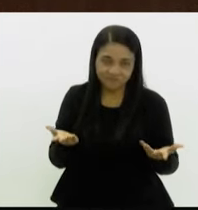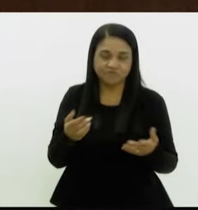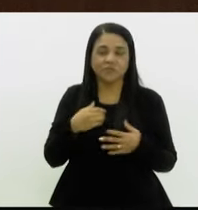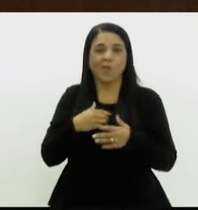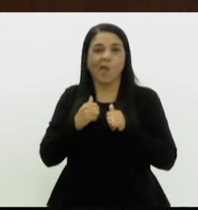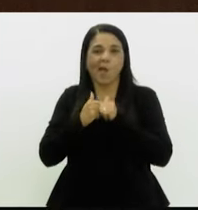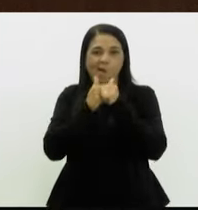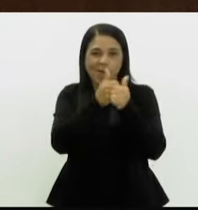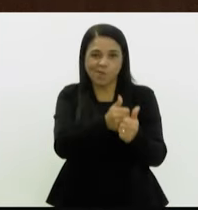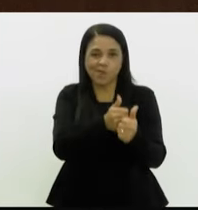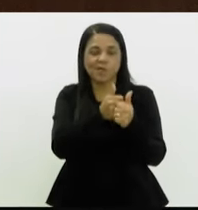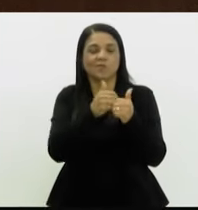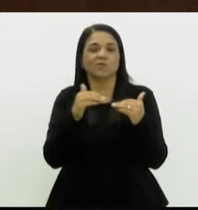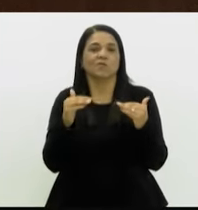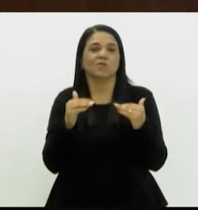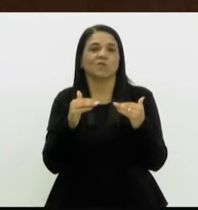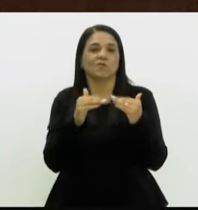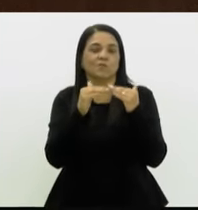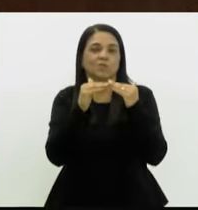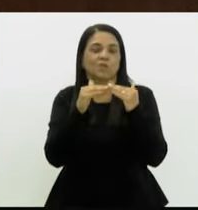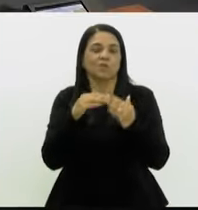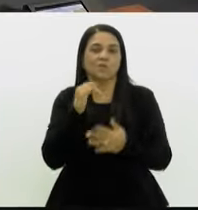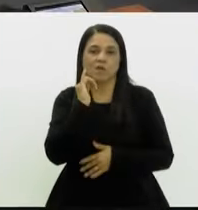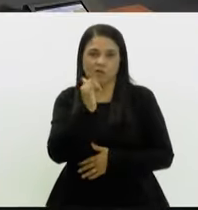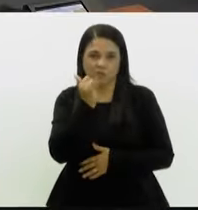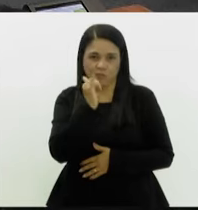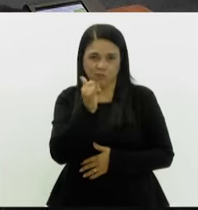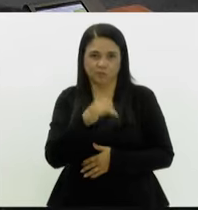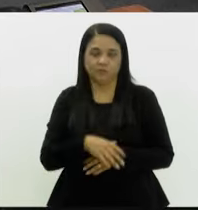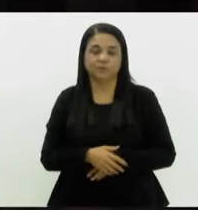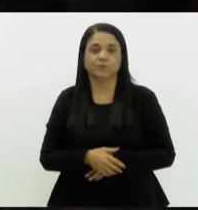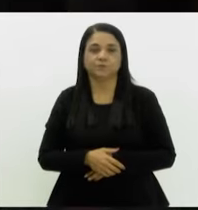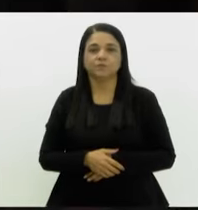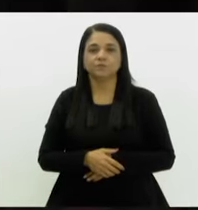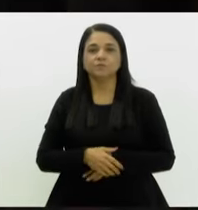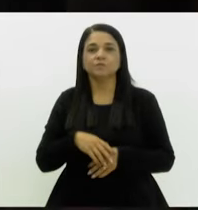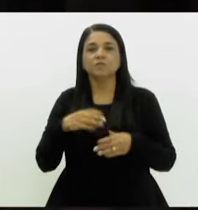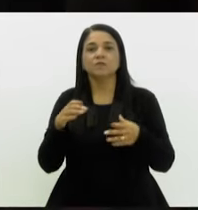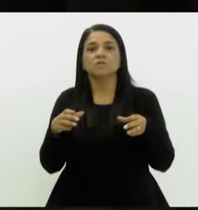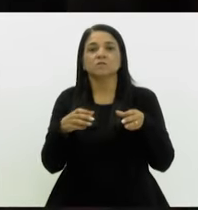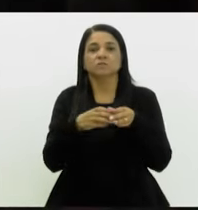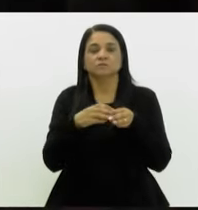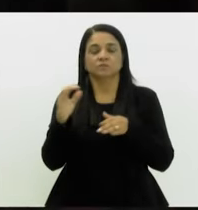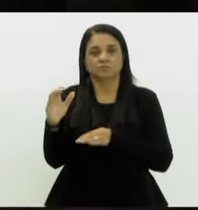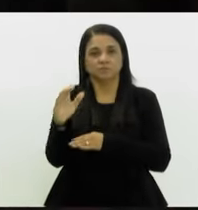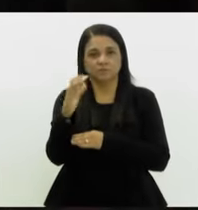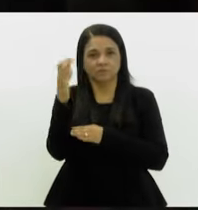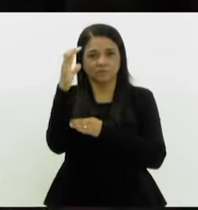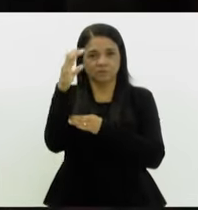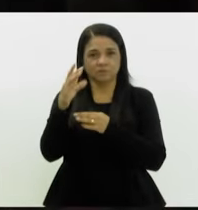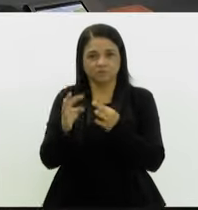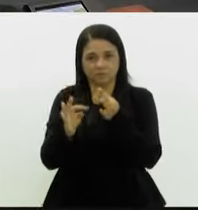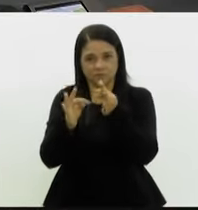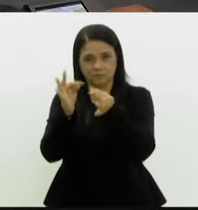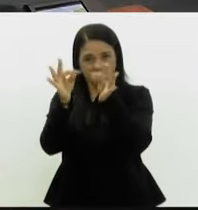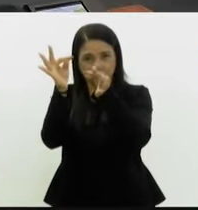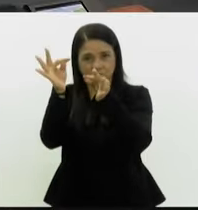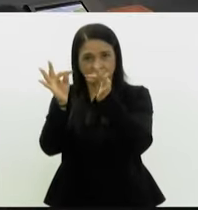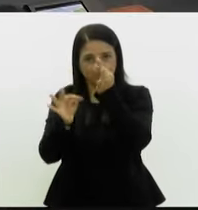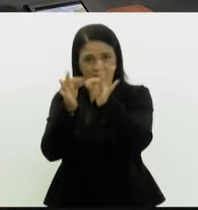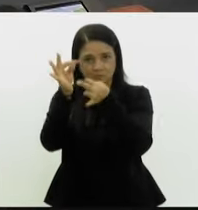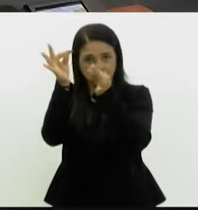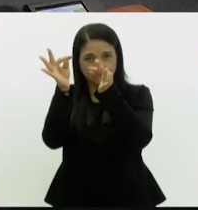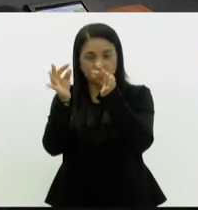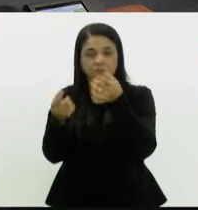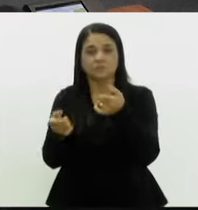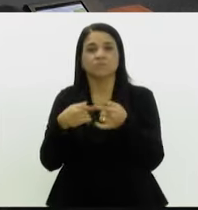acompanho o voto do relator. Muito obrigada. Pela Comissão de Ciência e Tecnologia, deputada Élica Takimoto. Seguindo o parecer